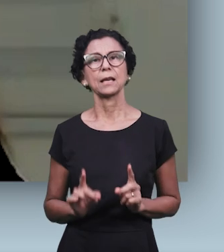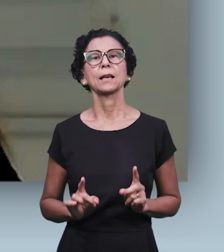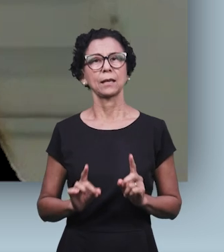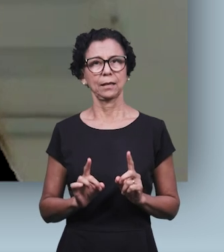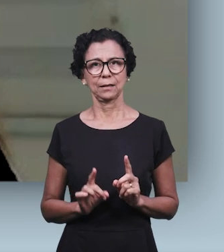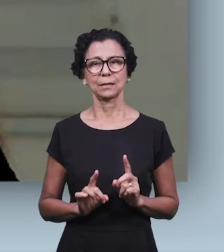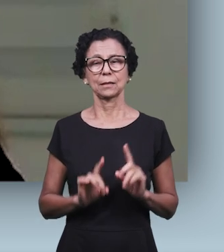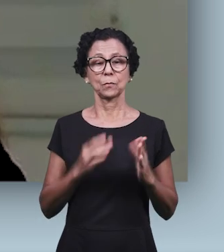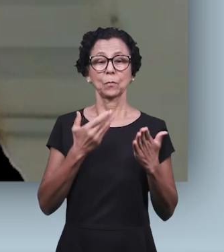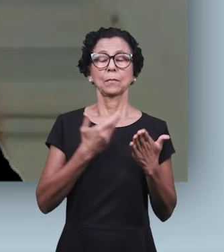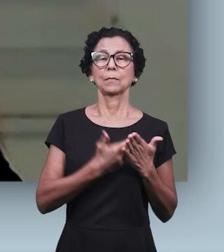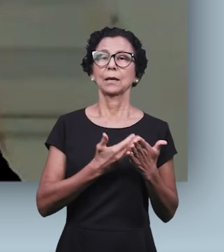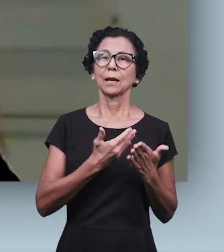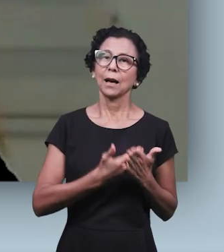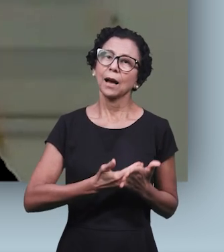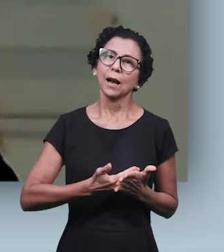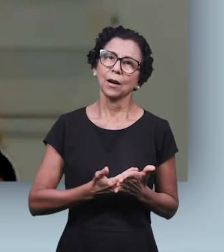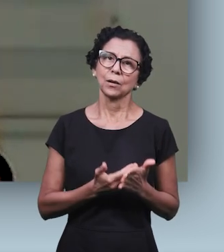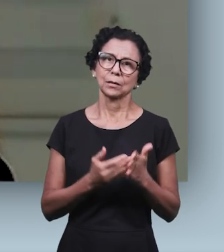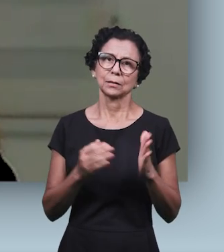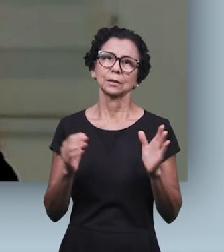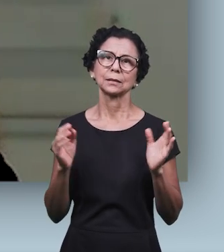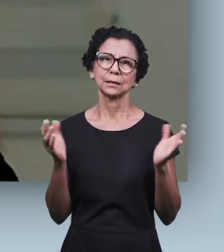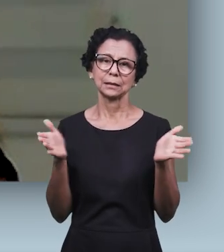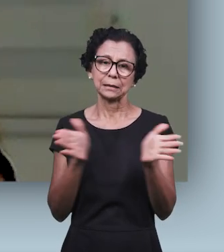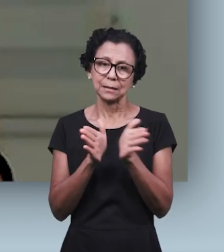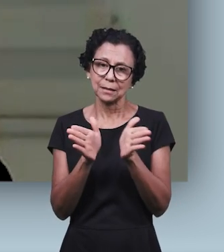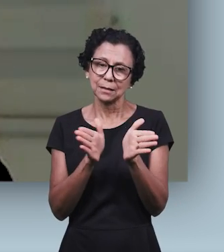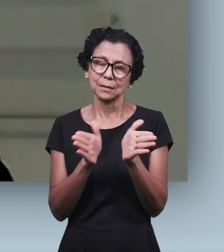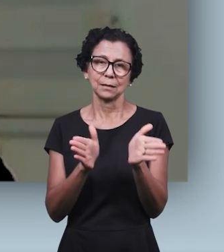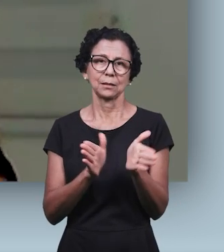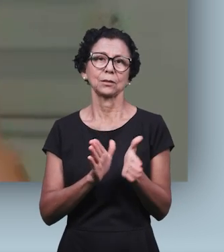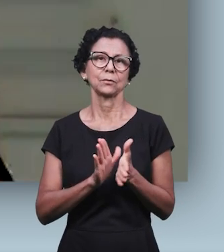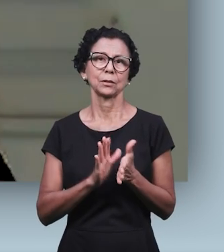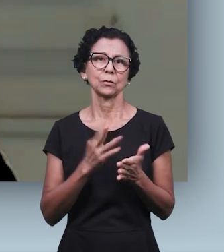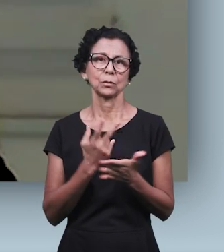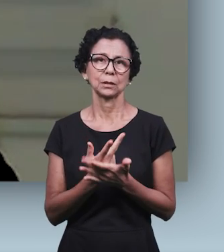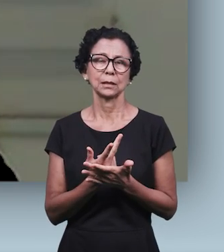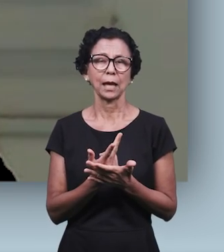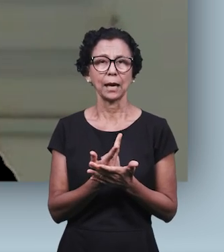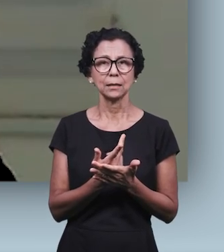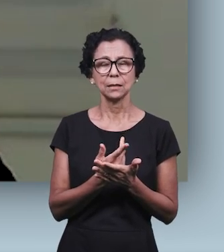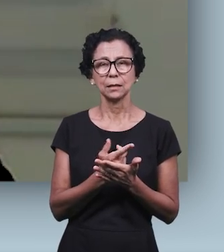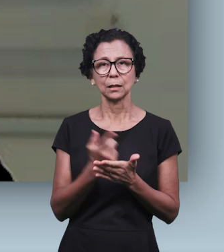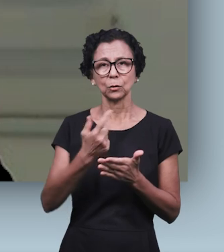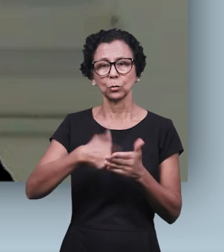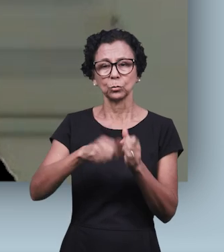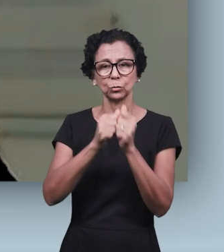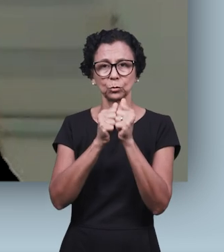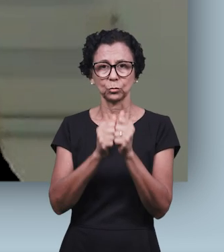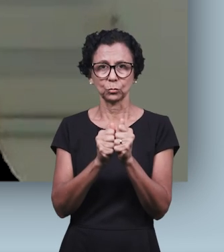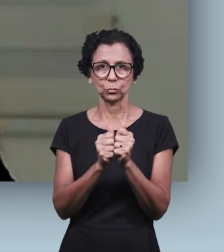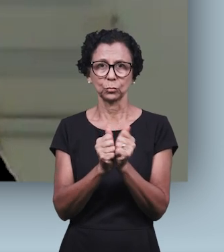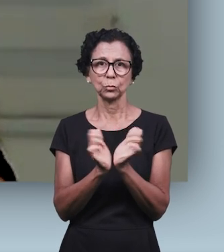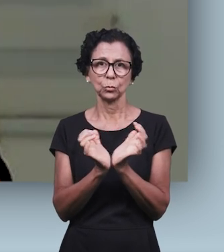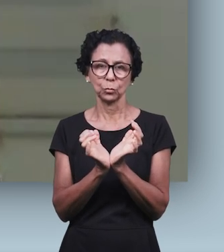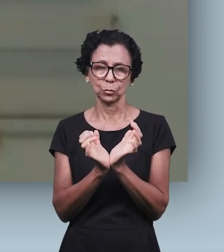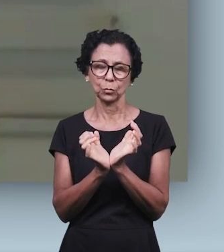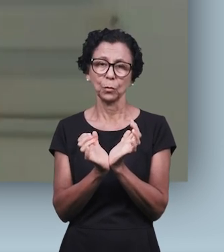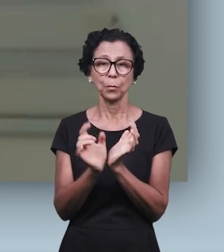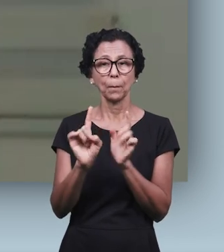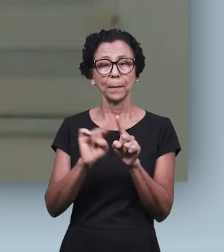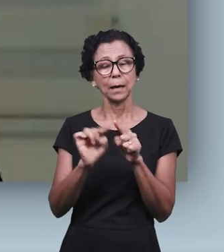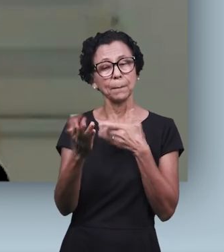deficiência, né? Para aquela aula, né, da acessibilidade. Aquela aula que acontece dentro da mesma classe, porém